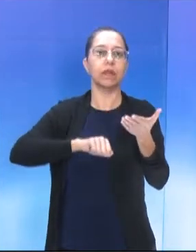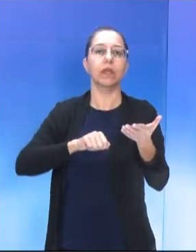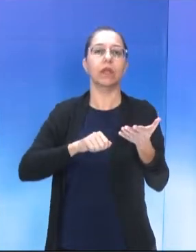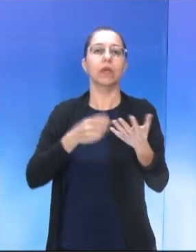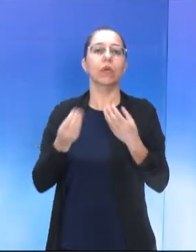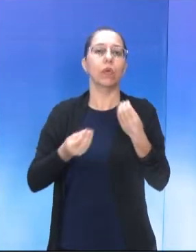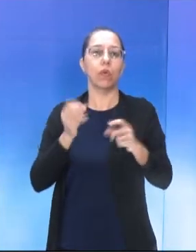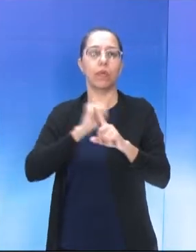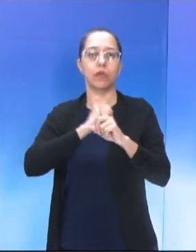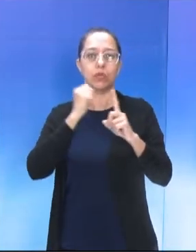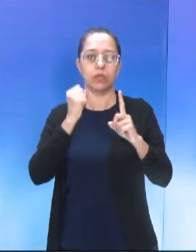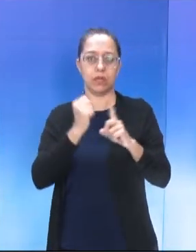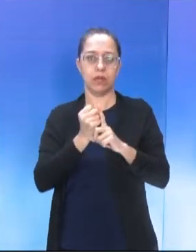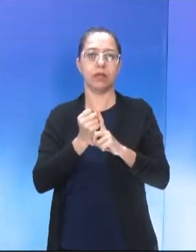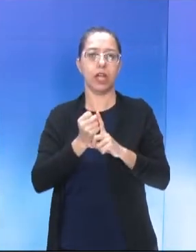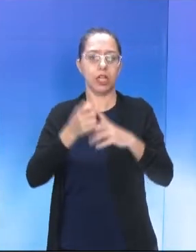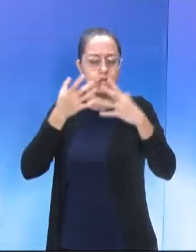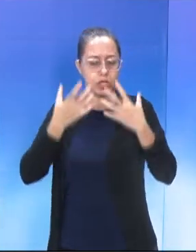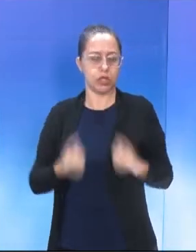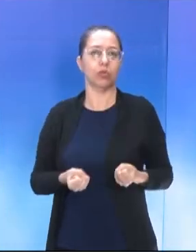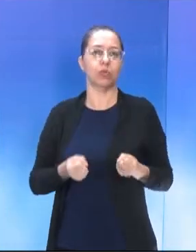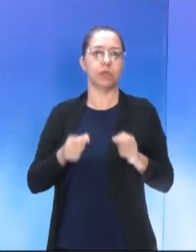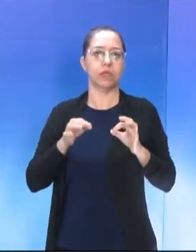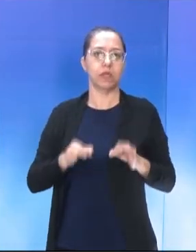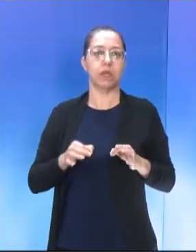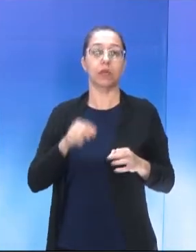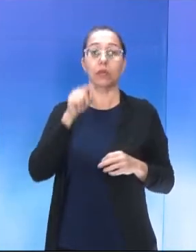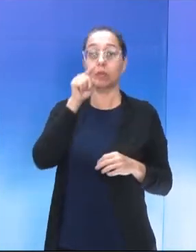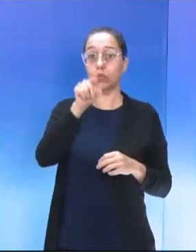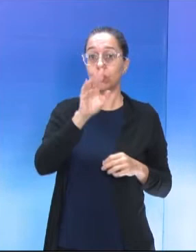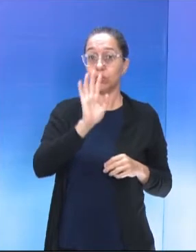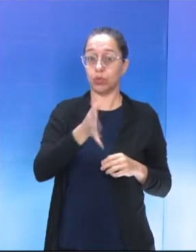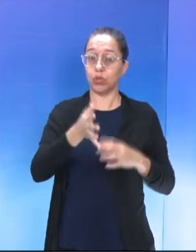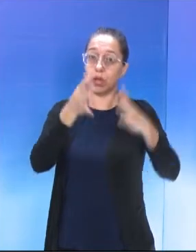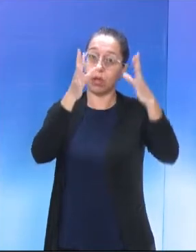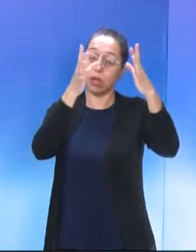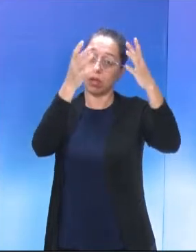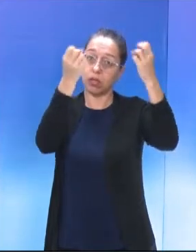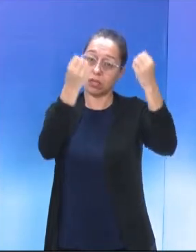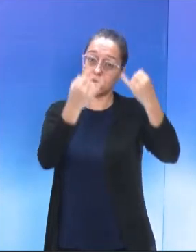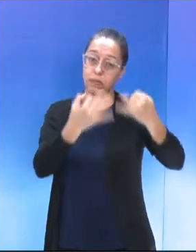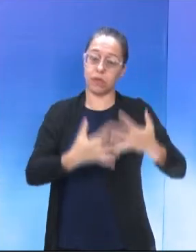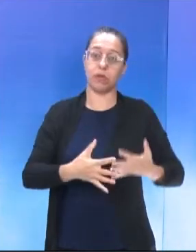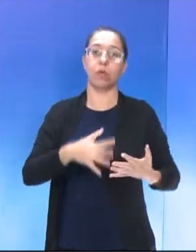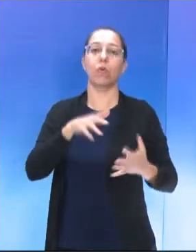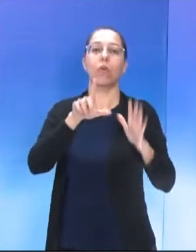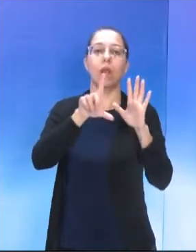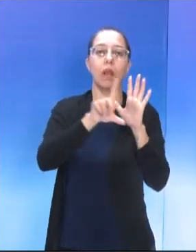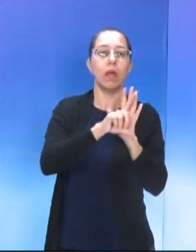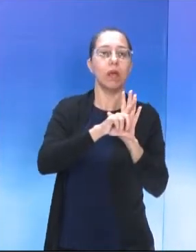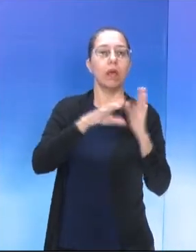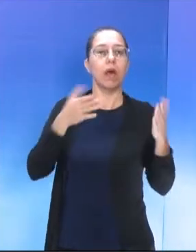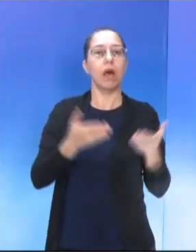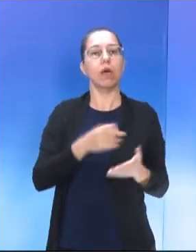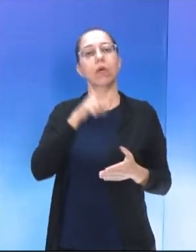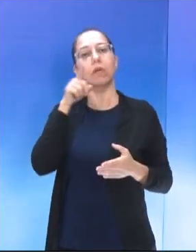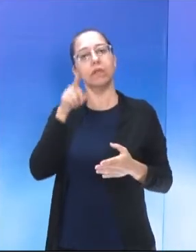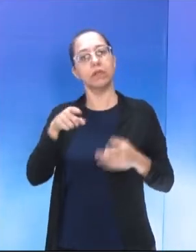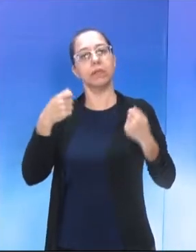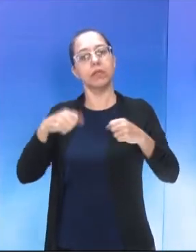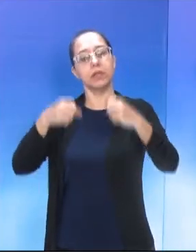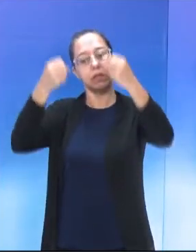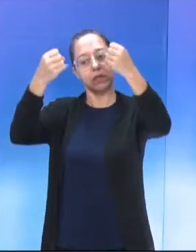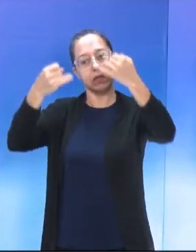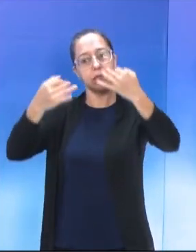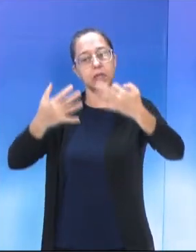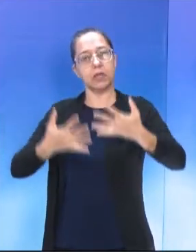da sociedade. Já que você falou do governo, já que você falou que existe uma lei, agora você precisa falar da outra parte também, que é